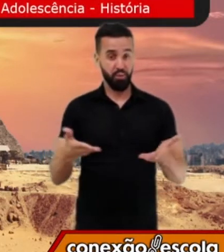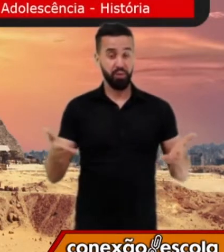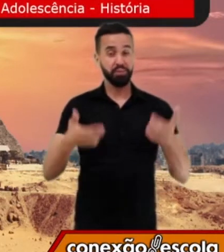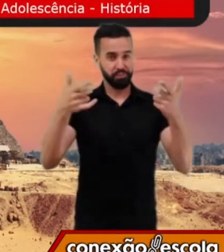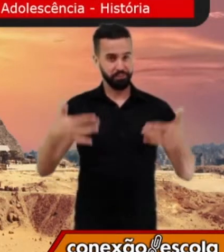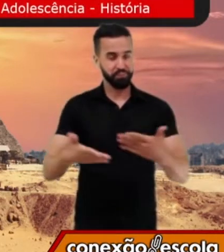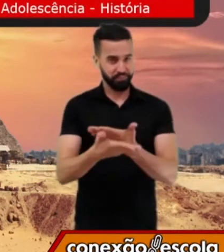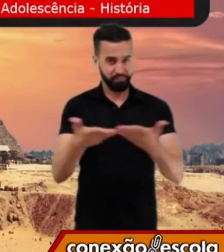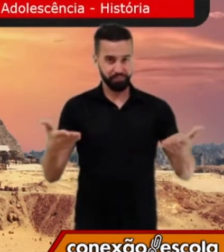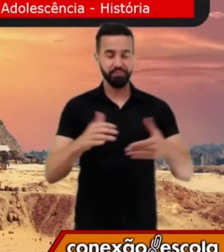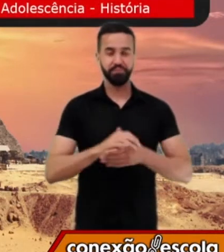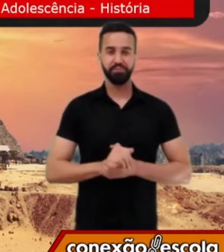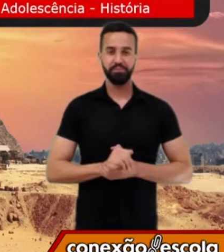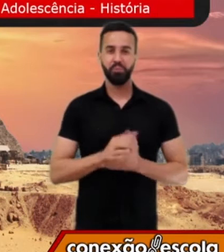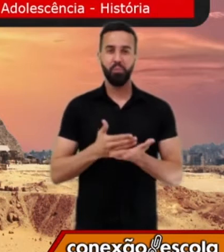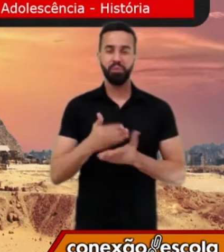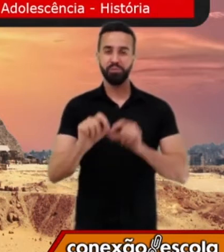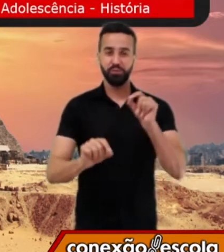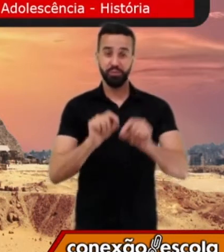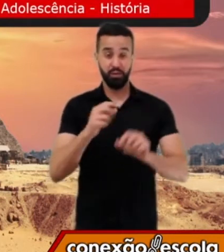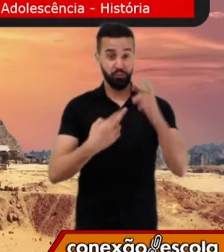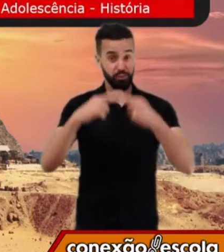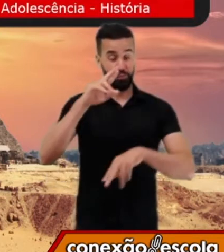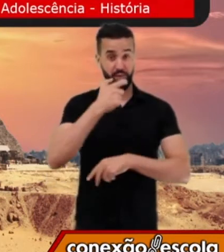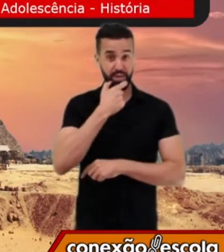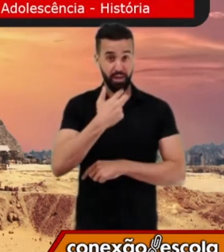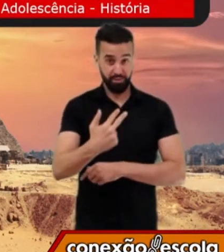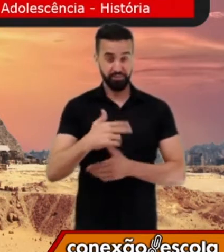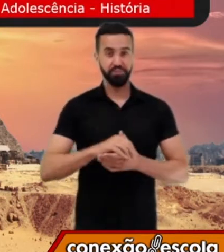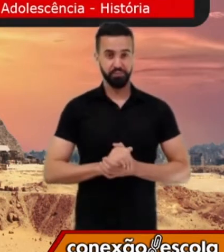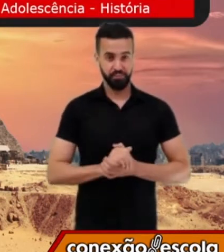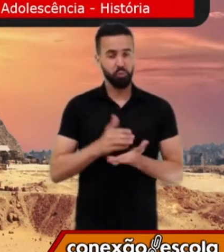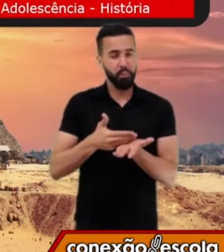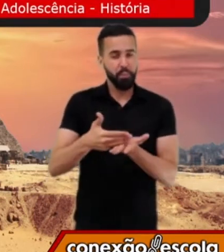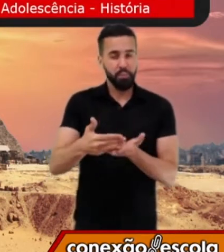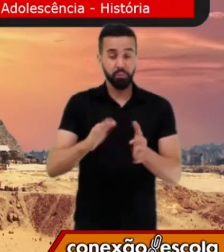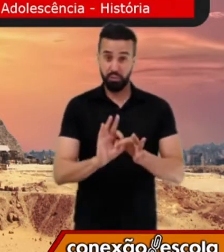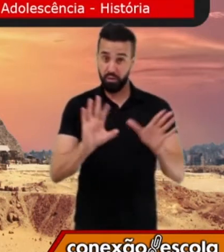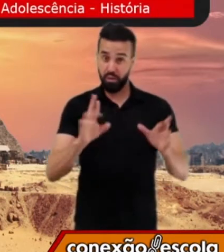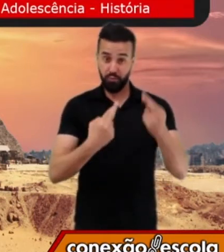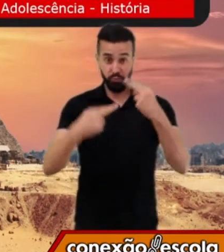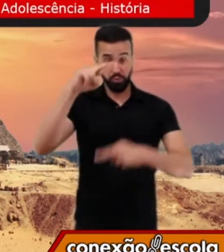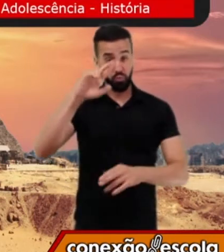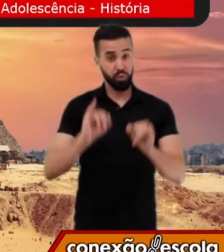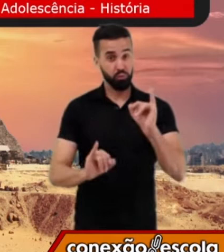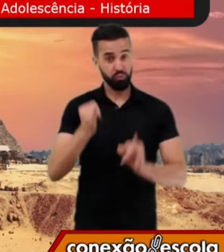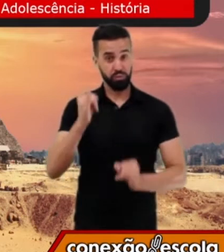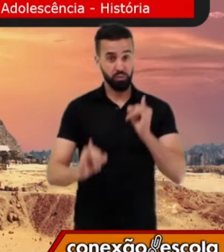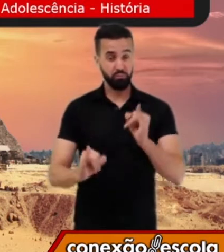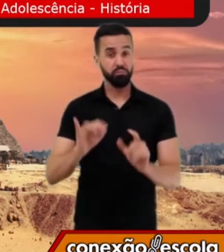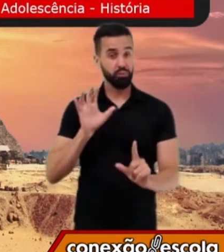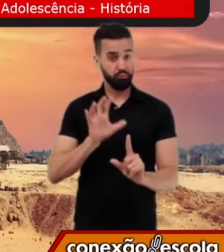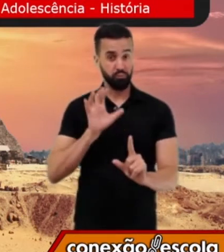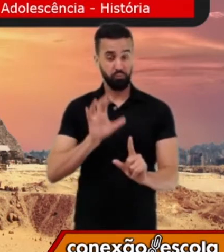de hoje. Conversaremos sobre as revoluções inglesas e os princípios do liberalismo, a Revolução Industrial e os